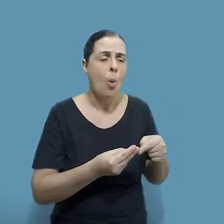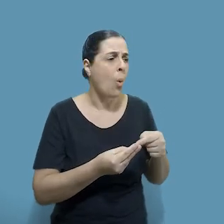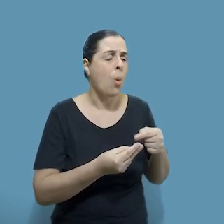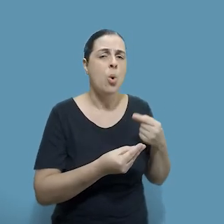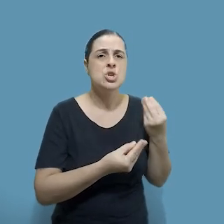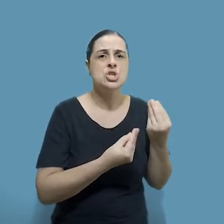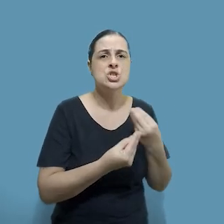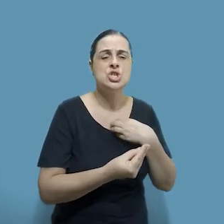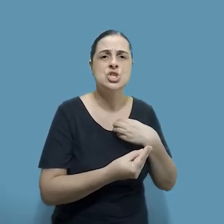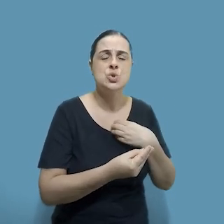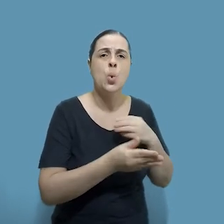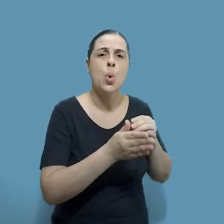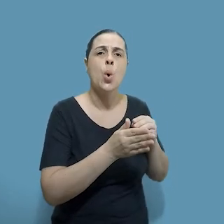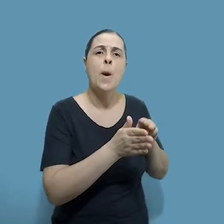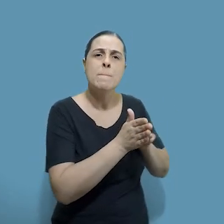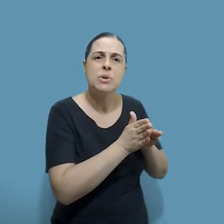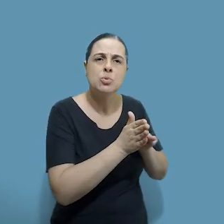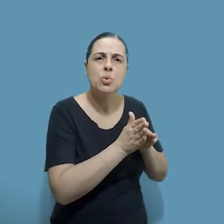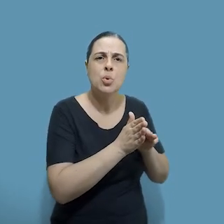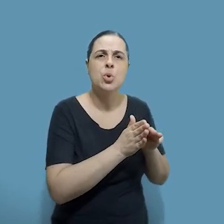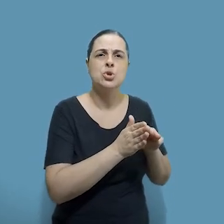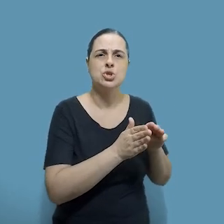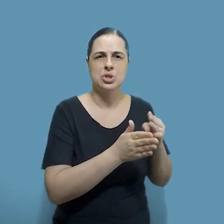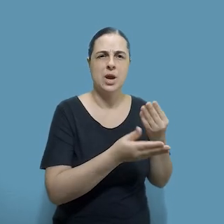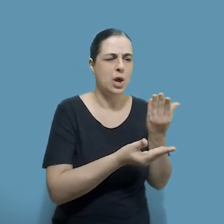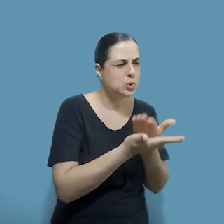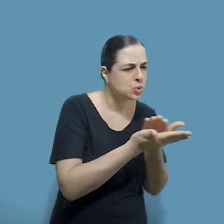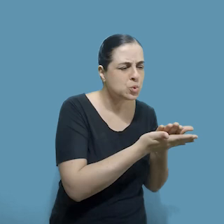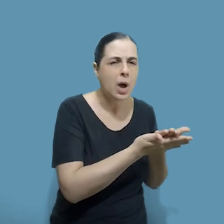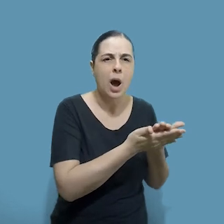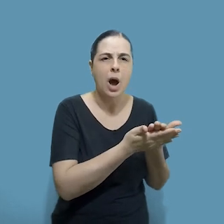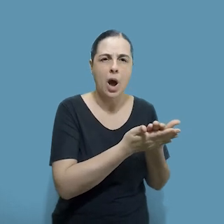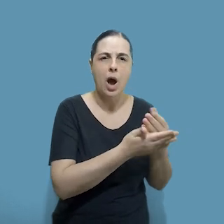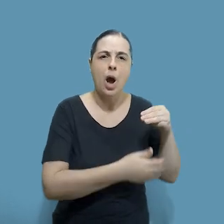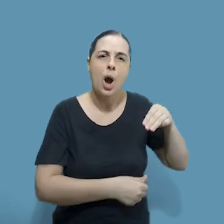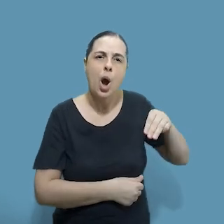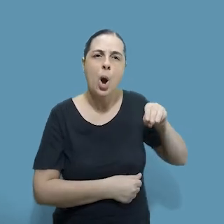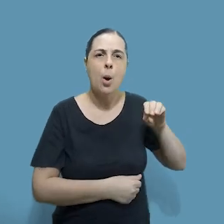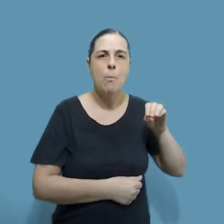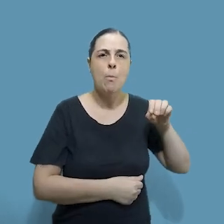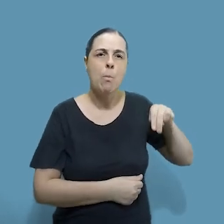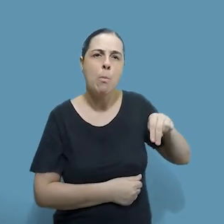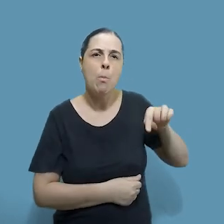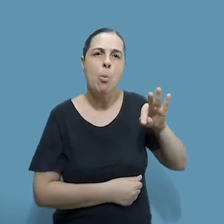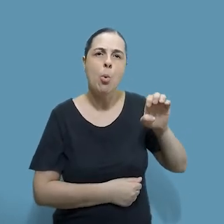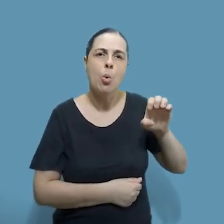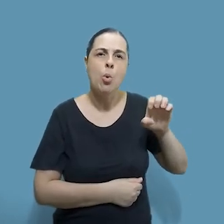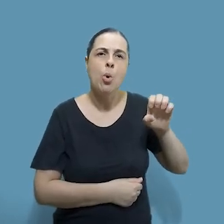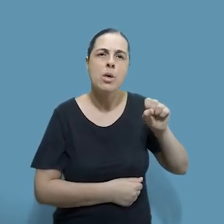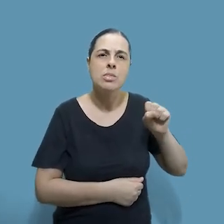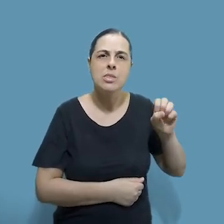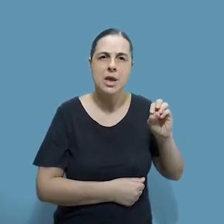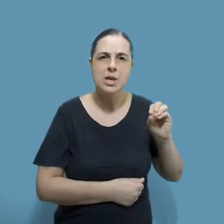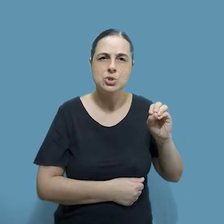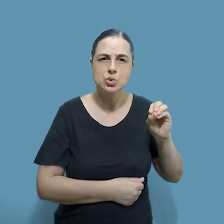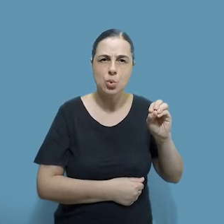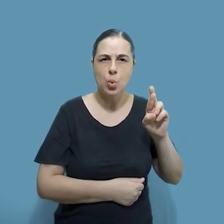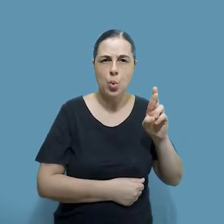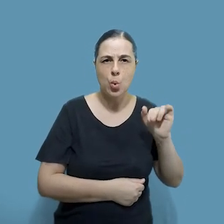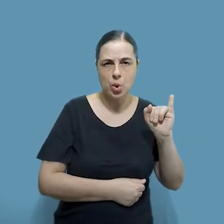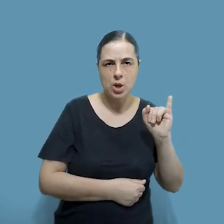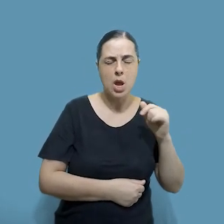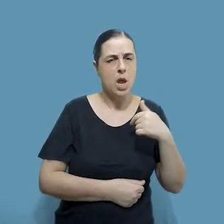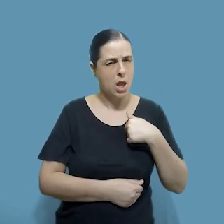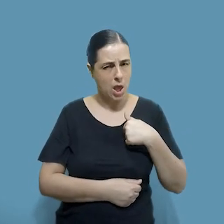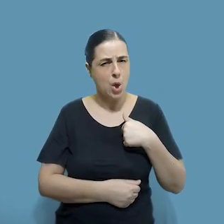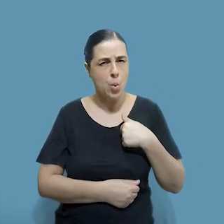professora, e aí, que é em casa, e aí a professora achou o seguinte, eu estava com 2, 3 anos, a